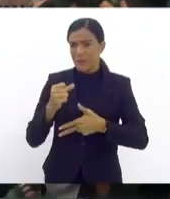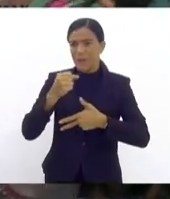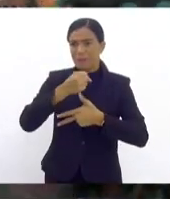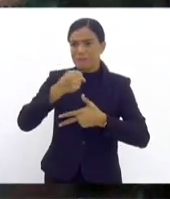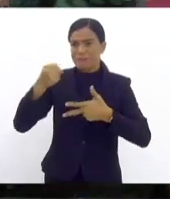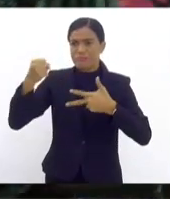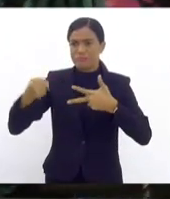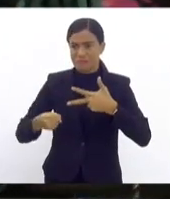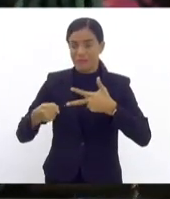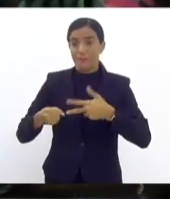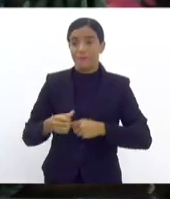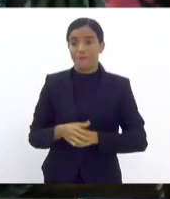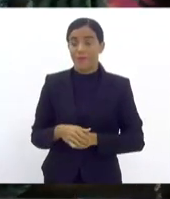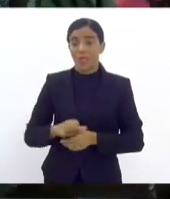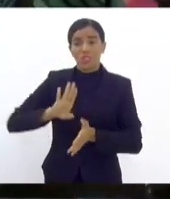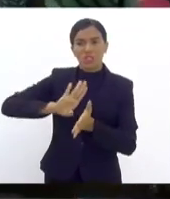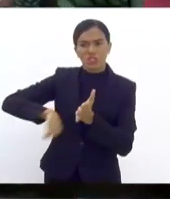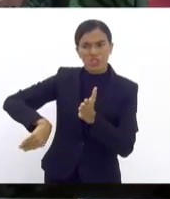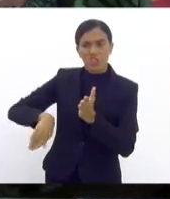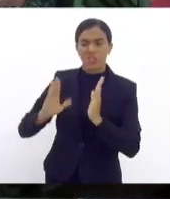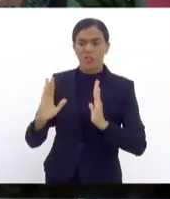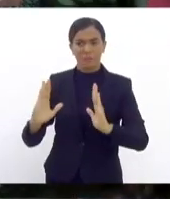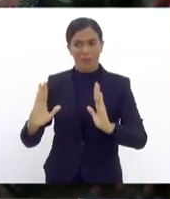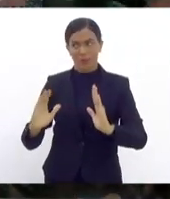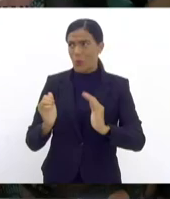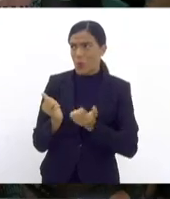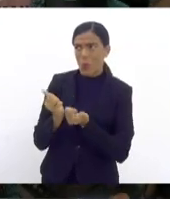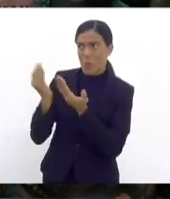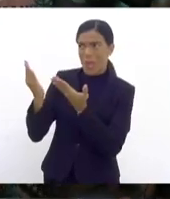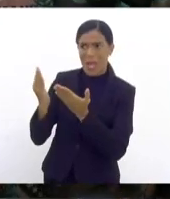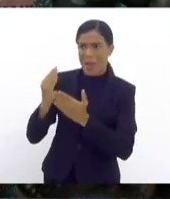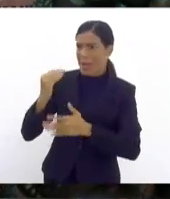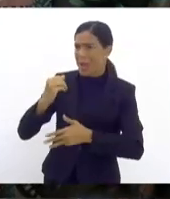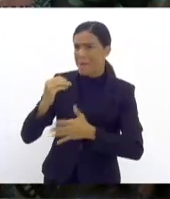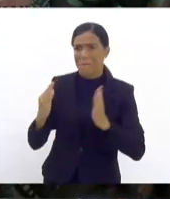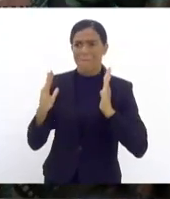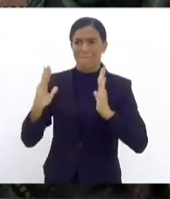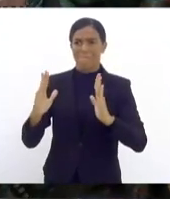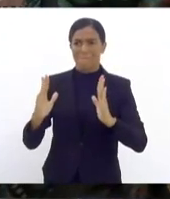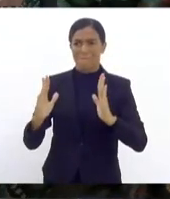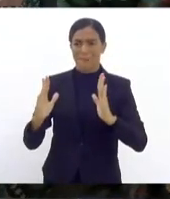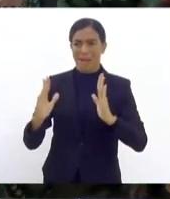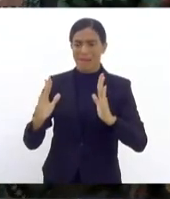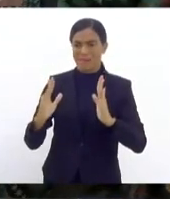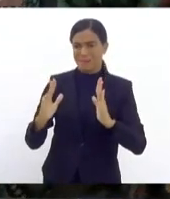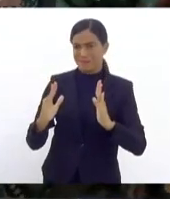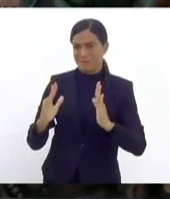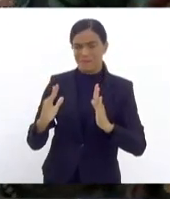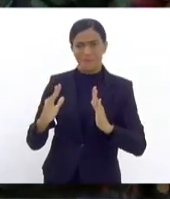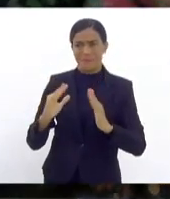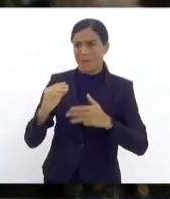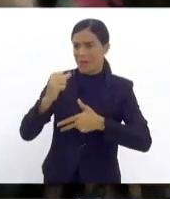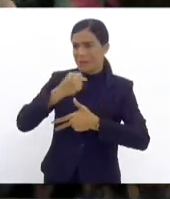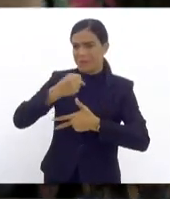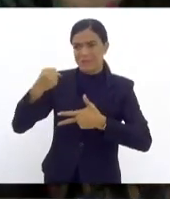modificativa e tirar o prazo, porque não se dá prazo para o Executivo. Ué, mas não está